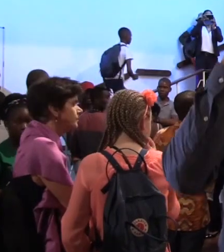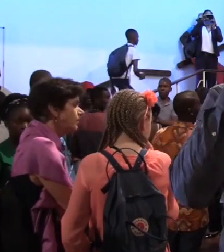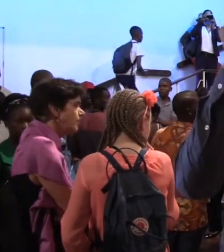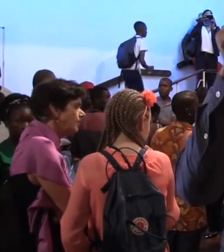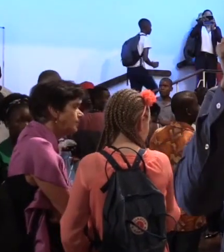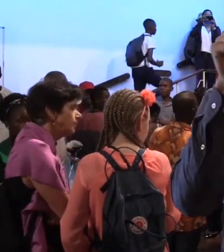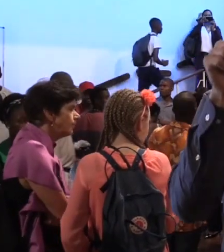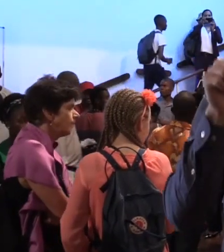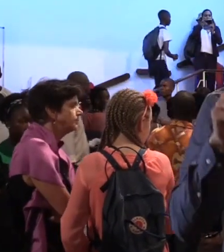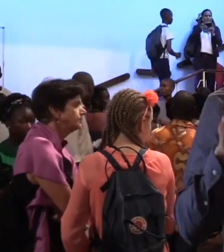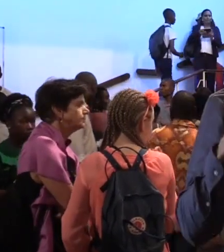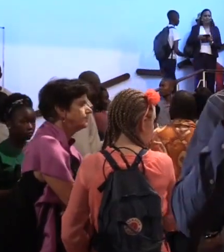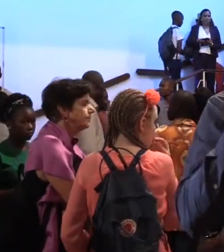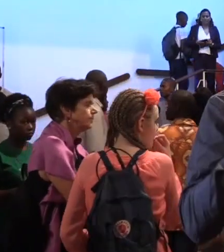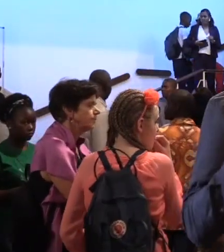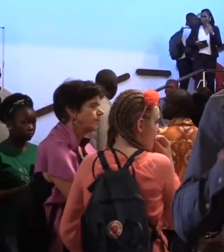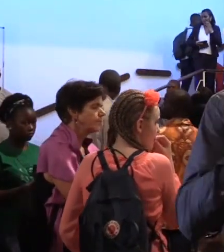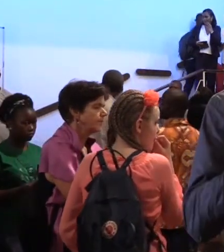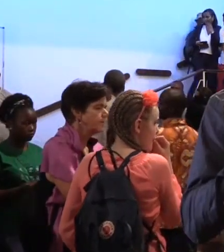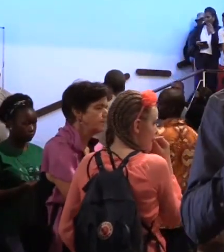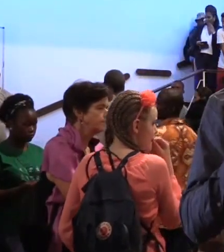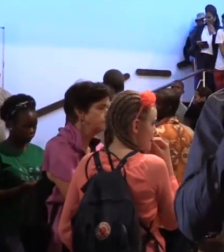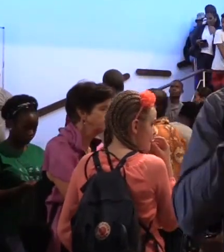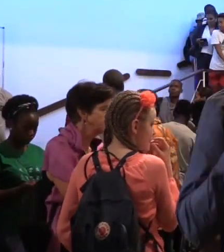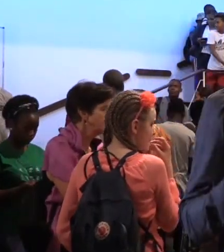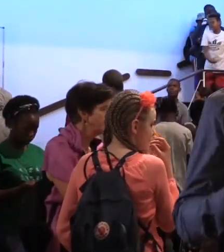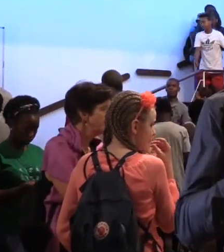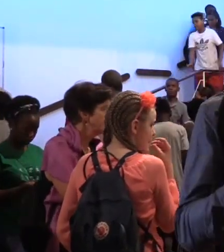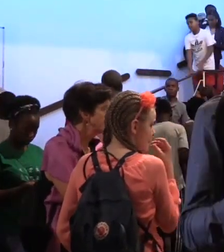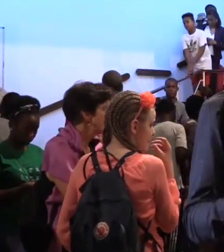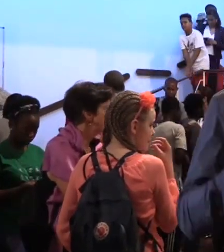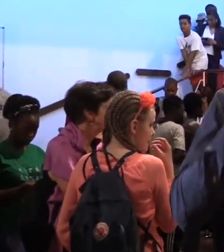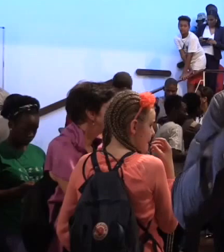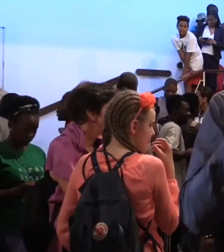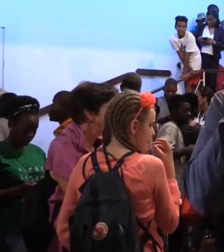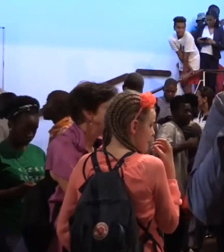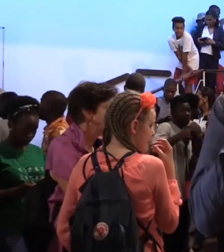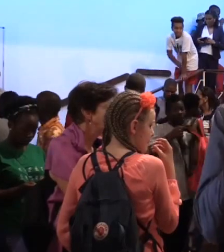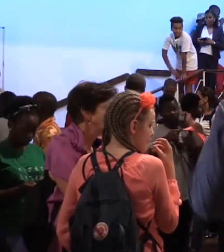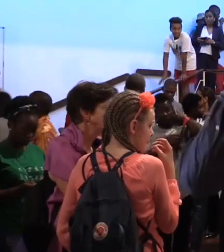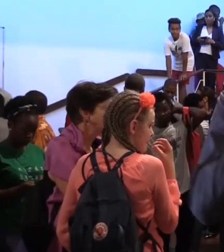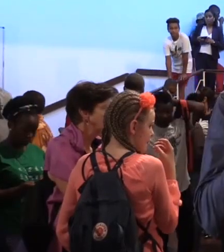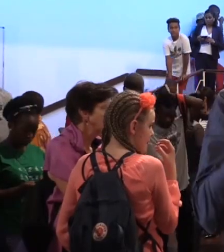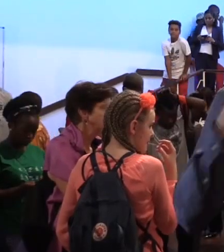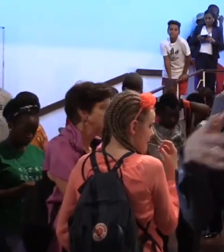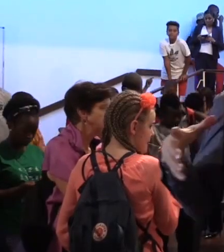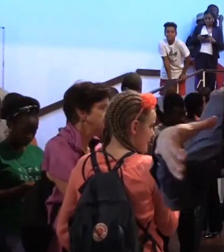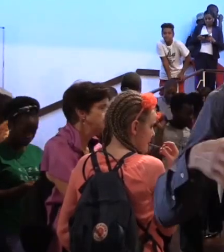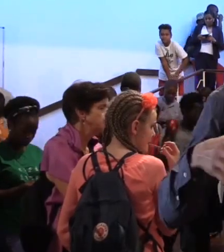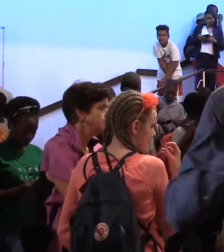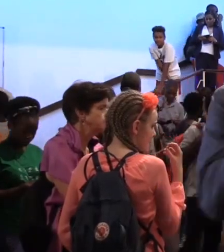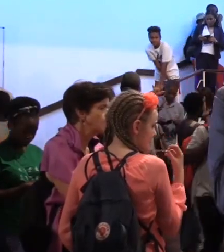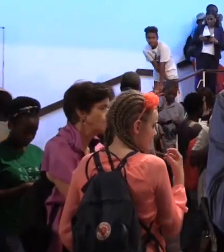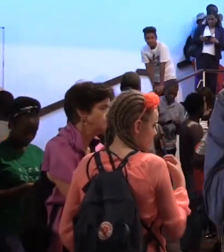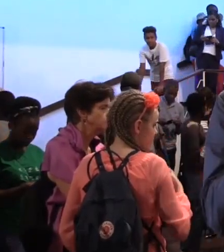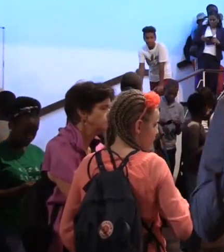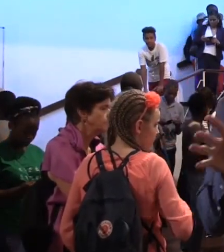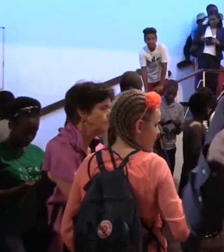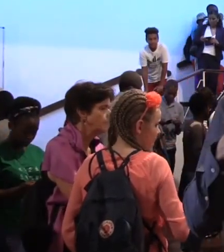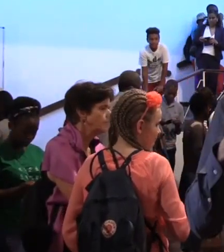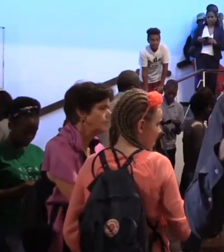Depois disso, é preciso saber que, sozinho, não é fácil. Tende-se a apostar num grupo